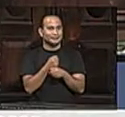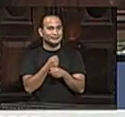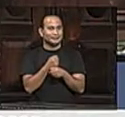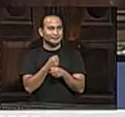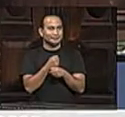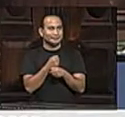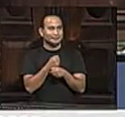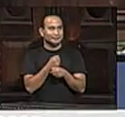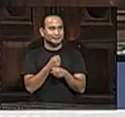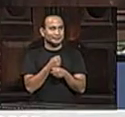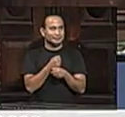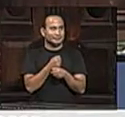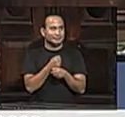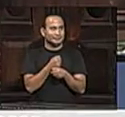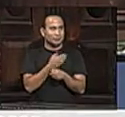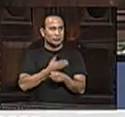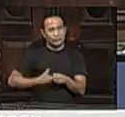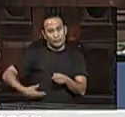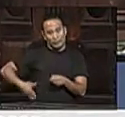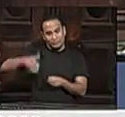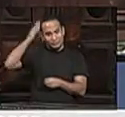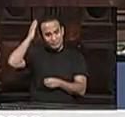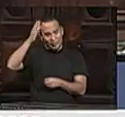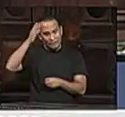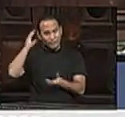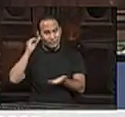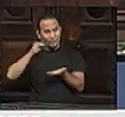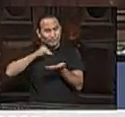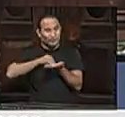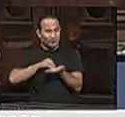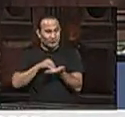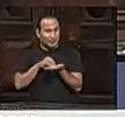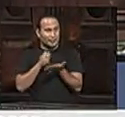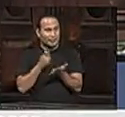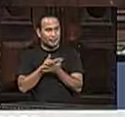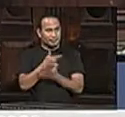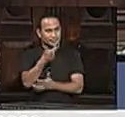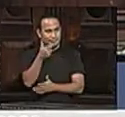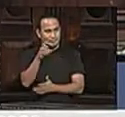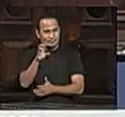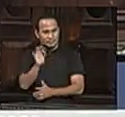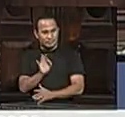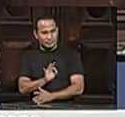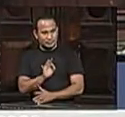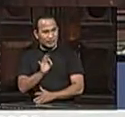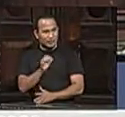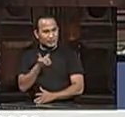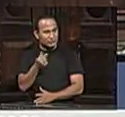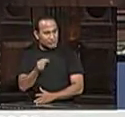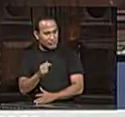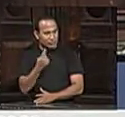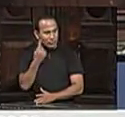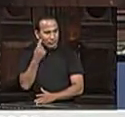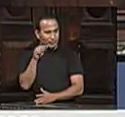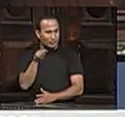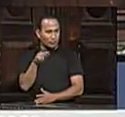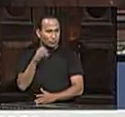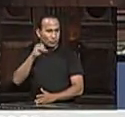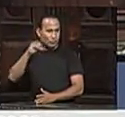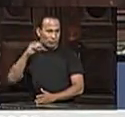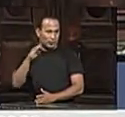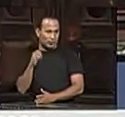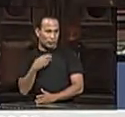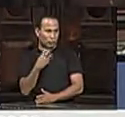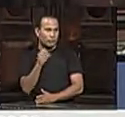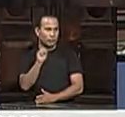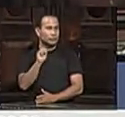governo tem em restos a pagar dos 25%. De 17, 1,9 bilhões.